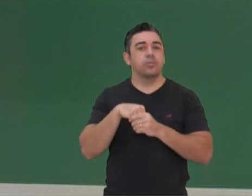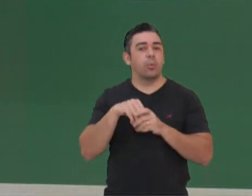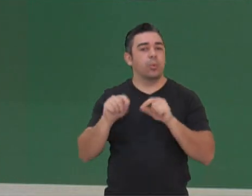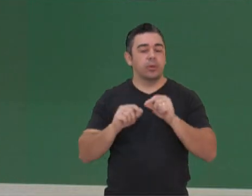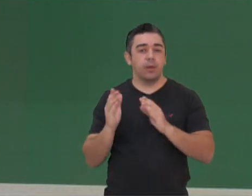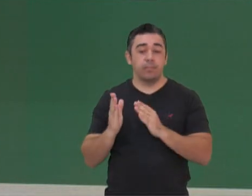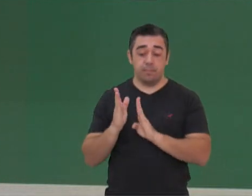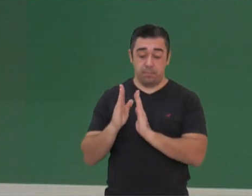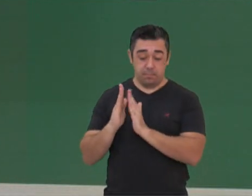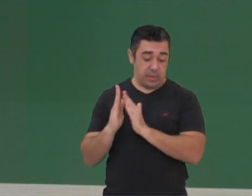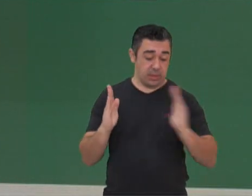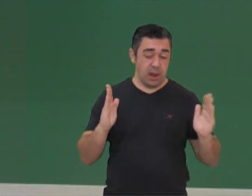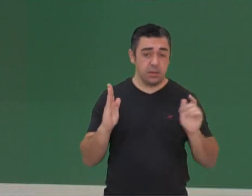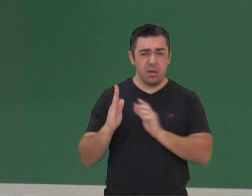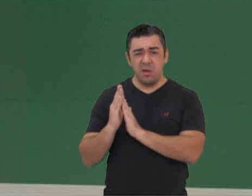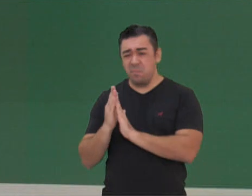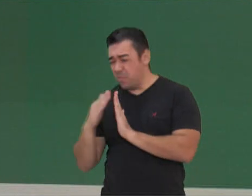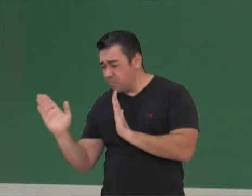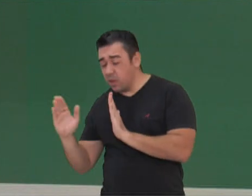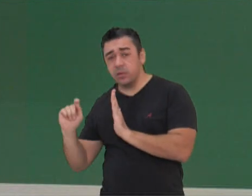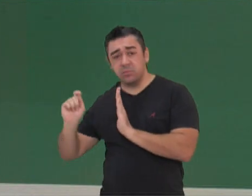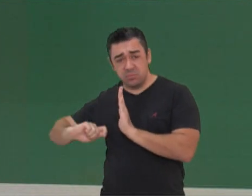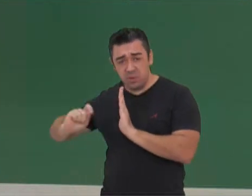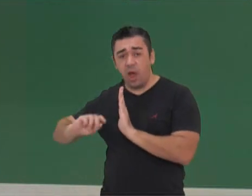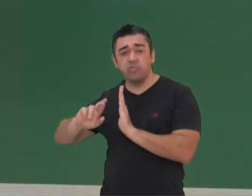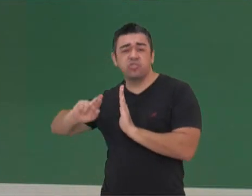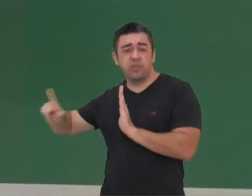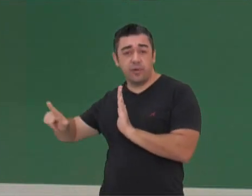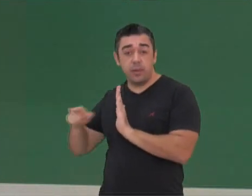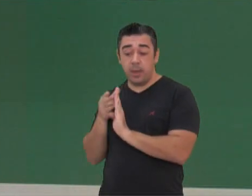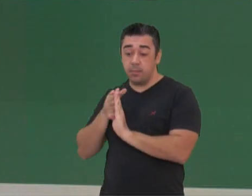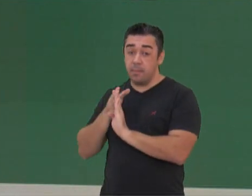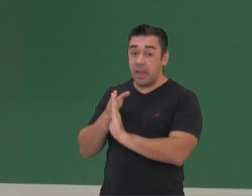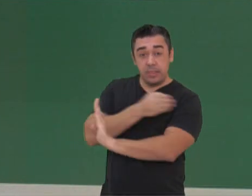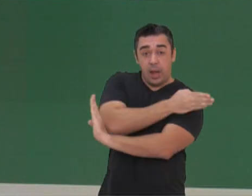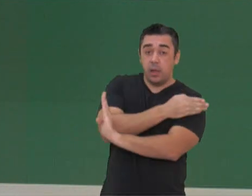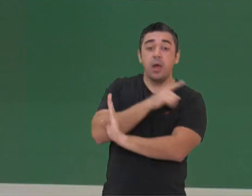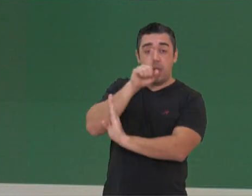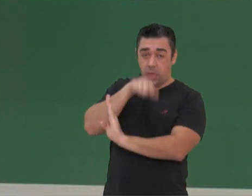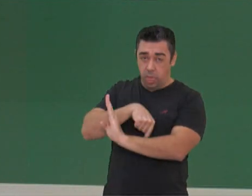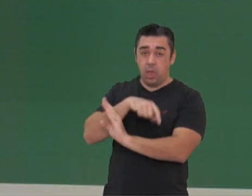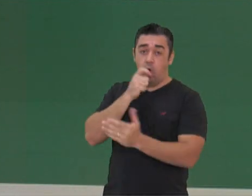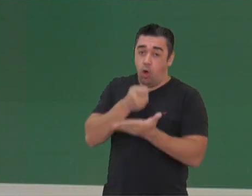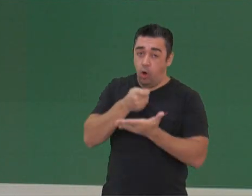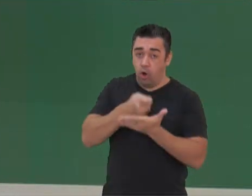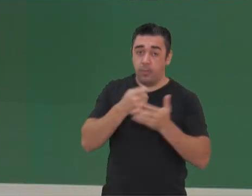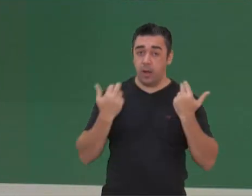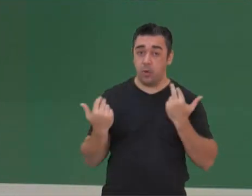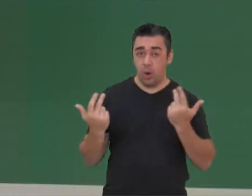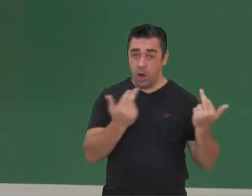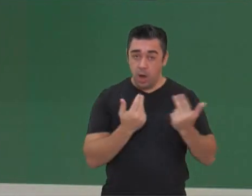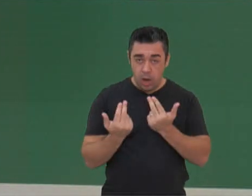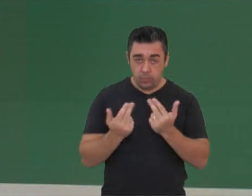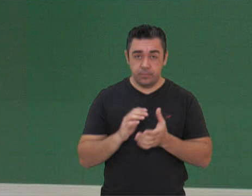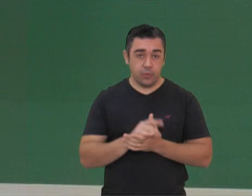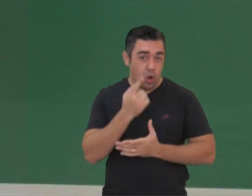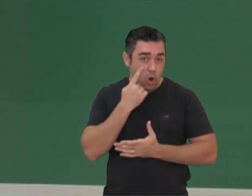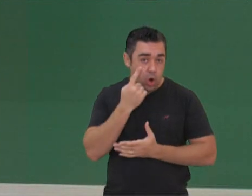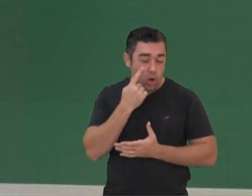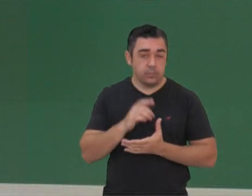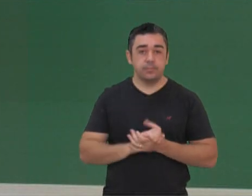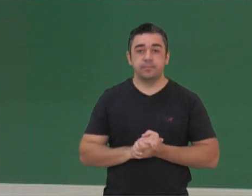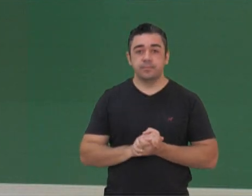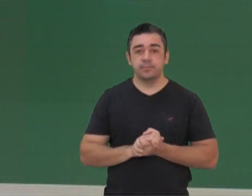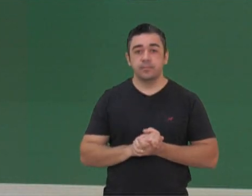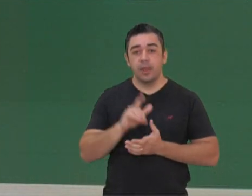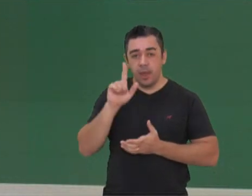está para frente pode ou não ser diferente, mas o que está para trás obrigatoriamente é igual, ok? Então vamos lá de volta. Se